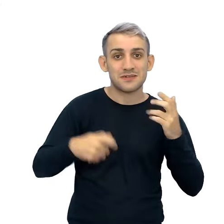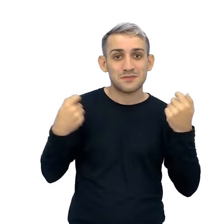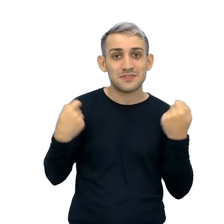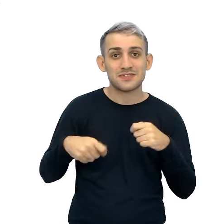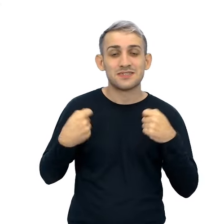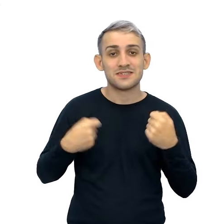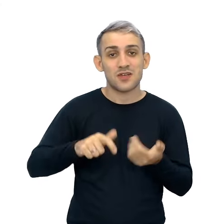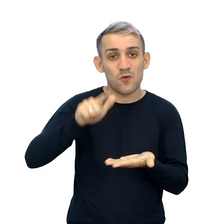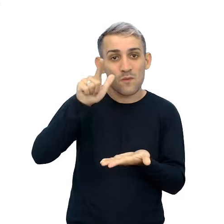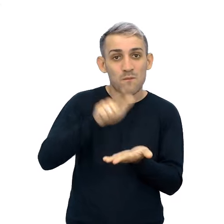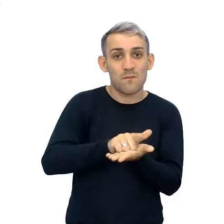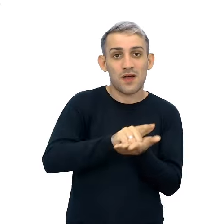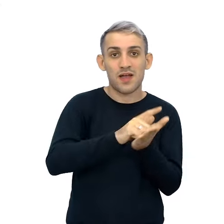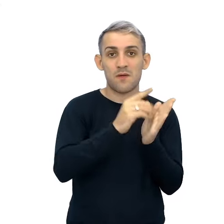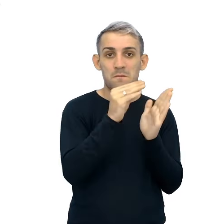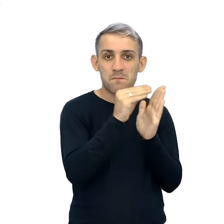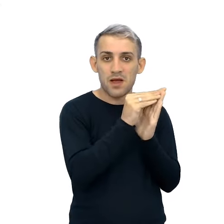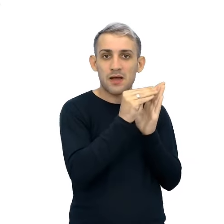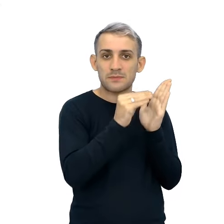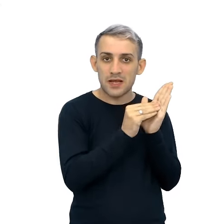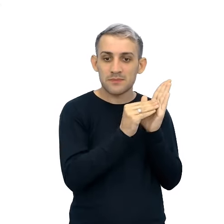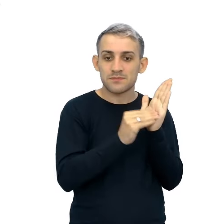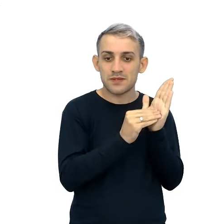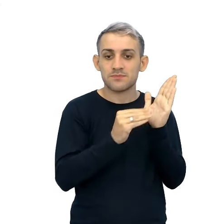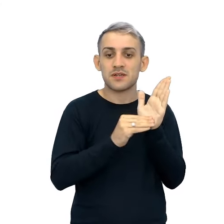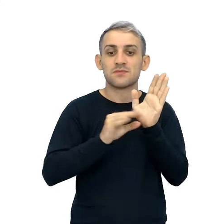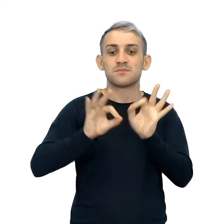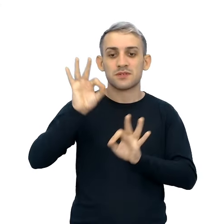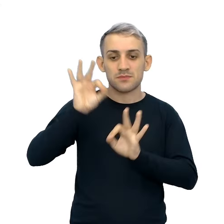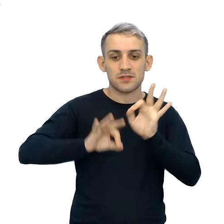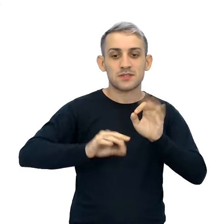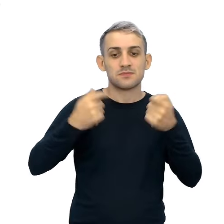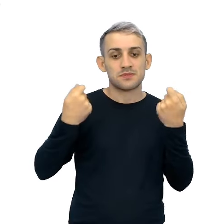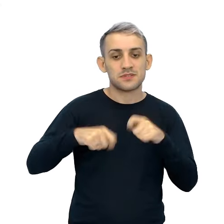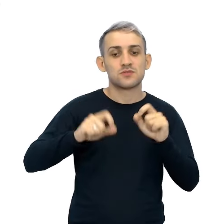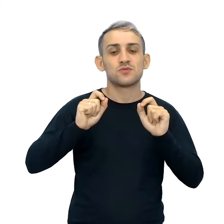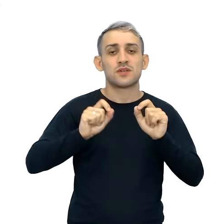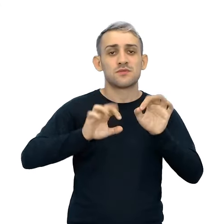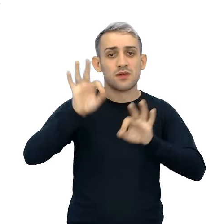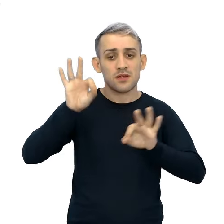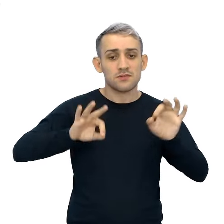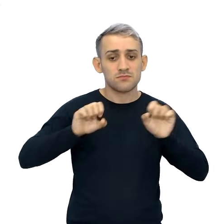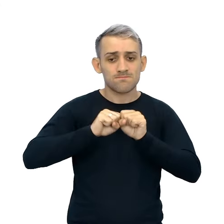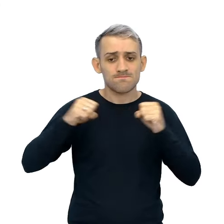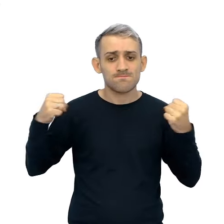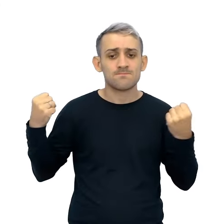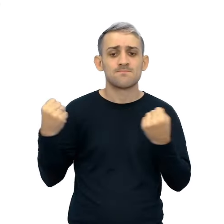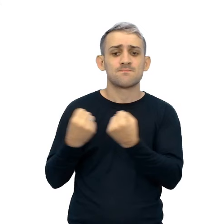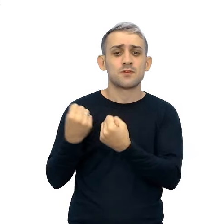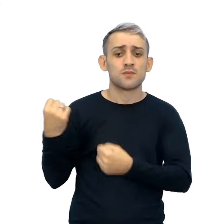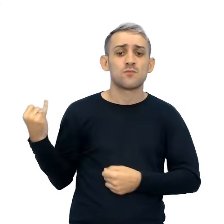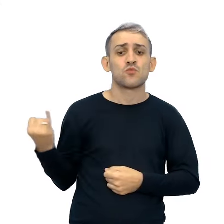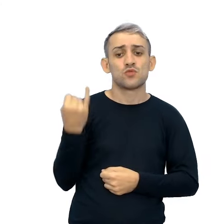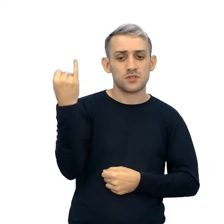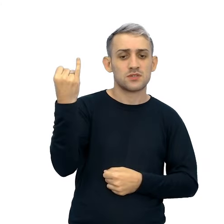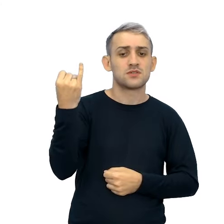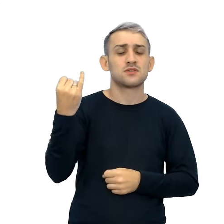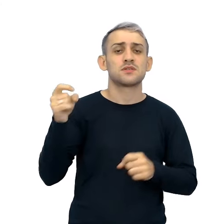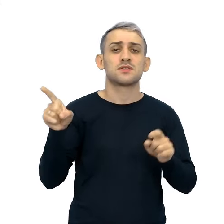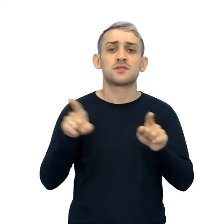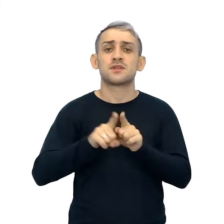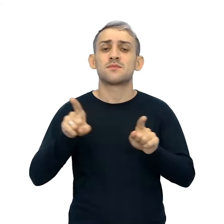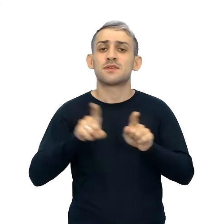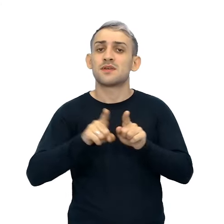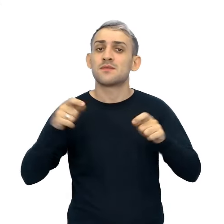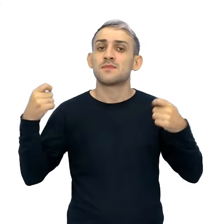colocar no papel todo esse planejamento, de modo que a organização do seminário seja válida. E para isso,